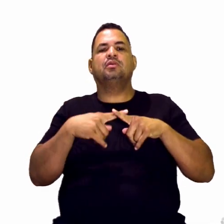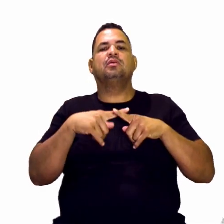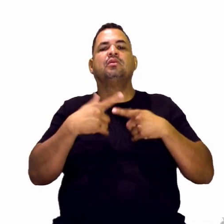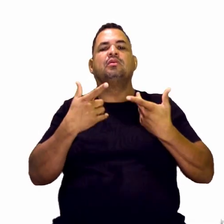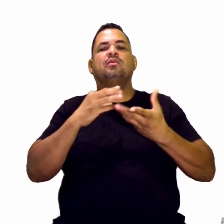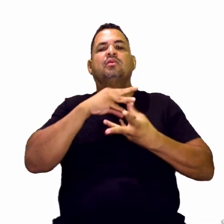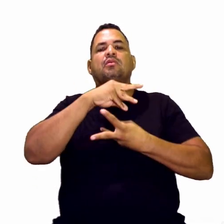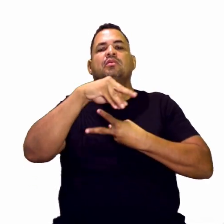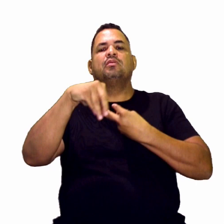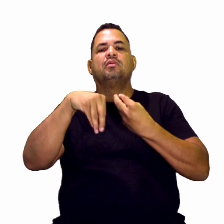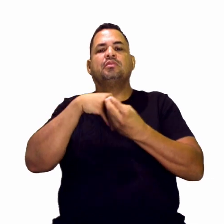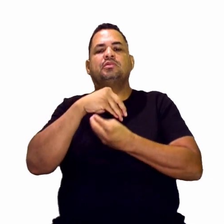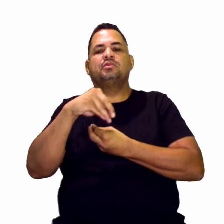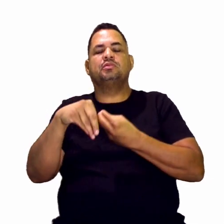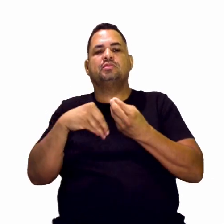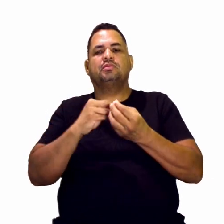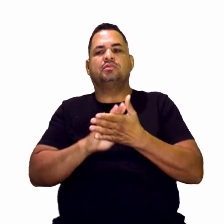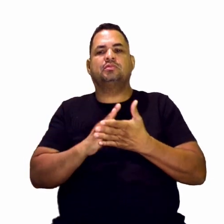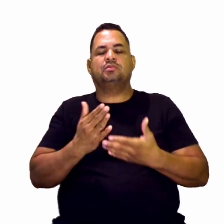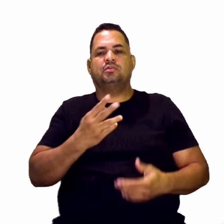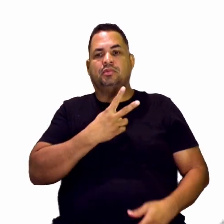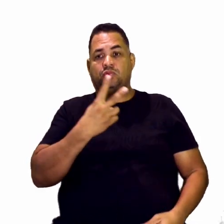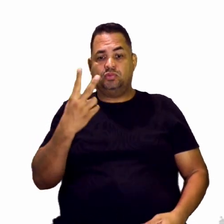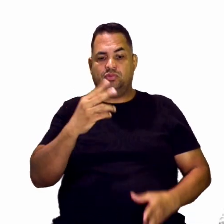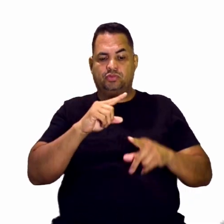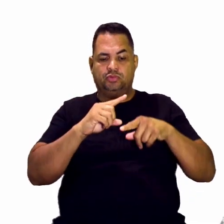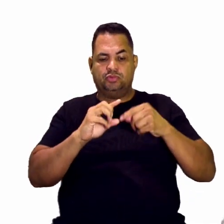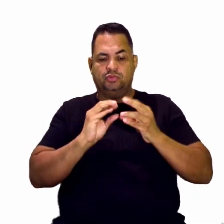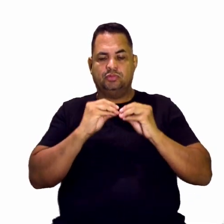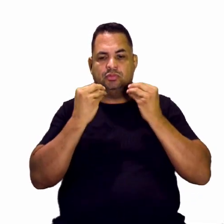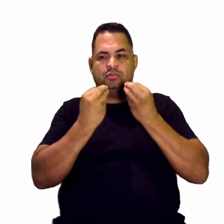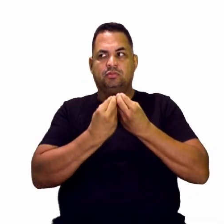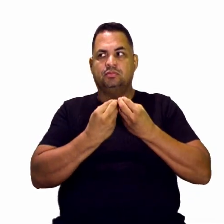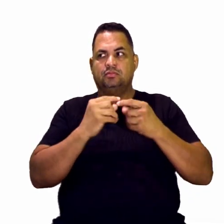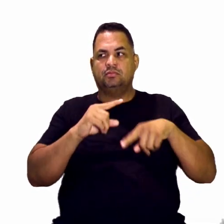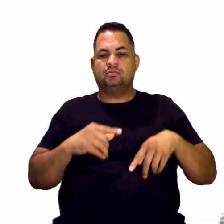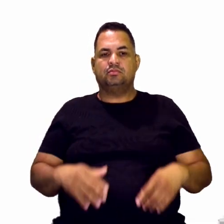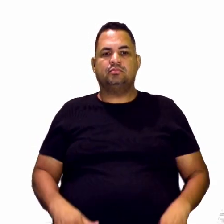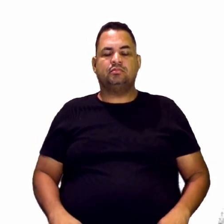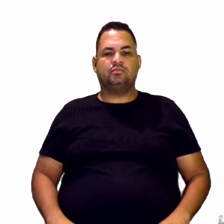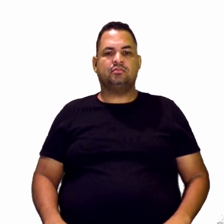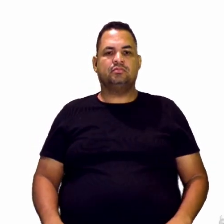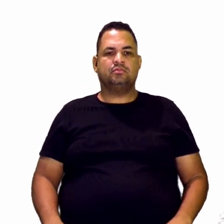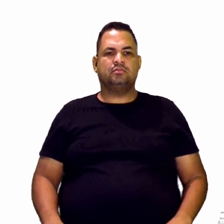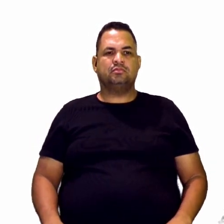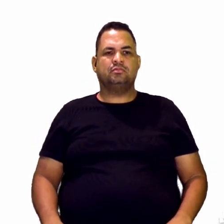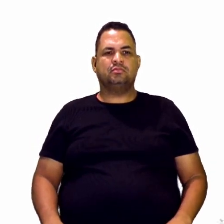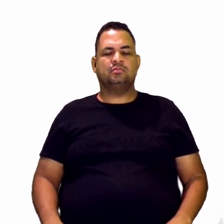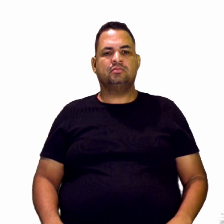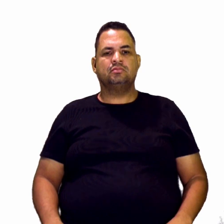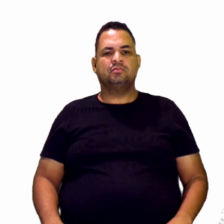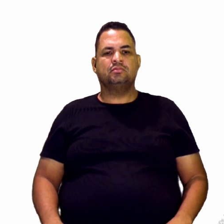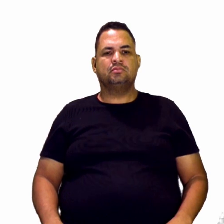vai diluir o soluto? É o solvente, tá bom? Então, essa